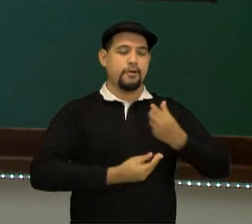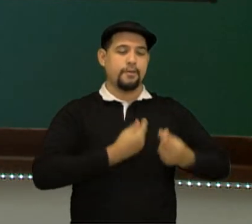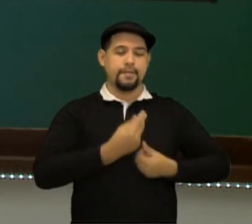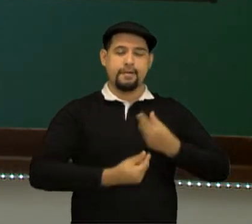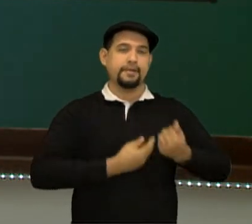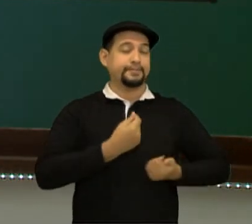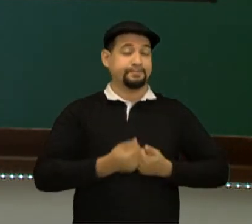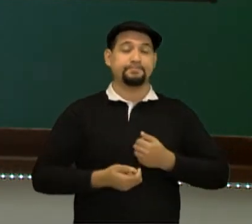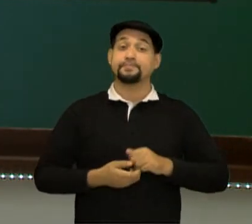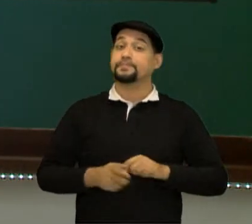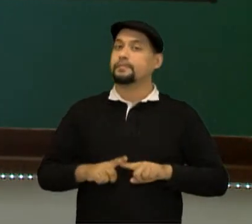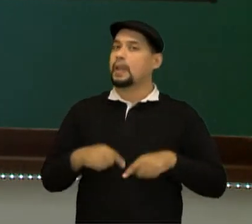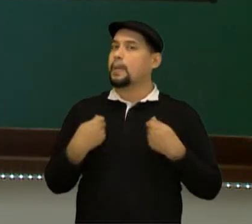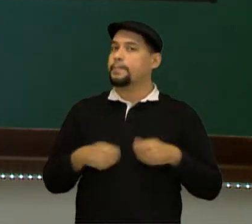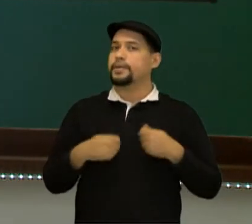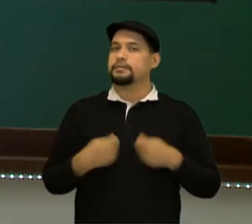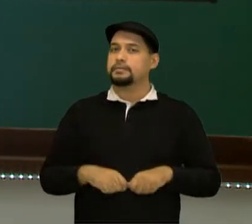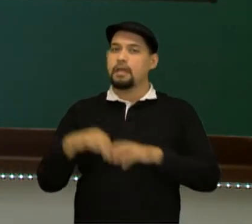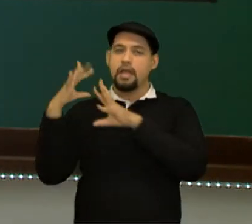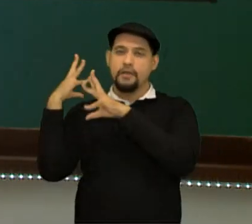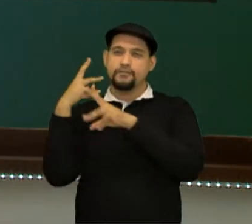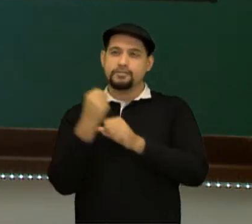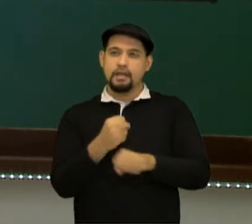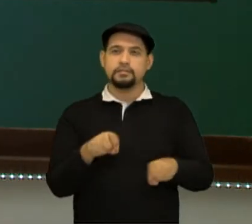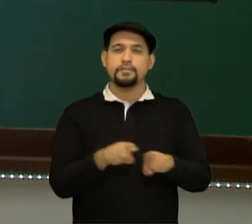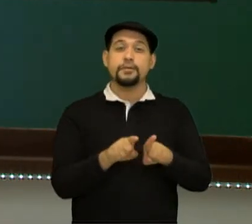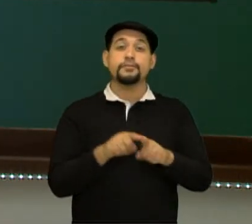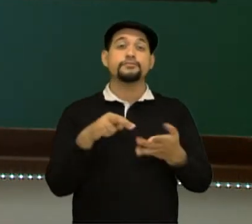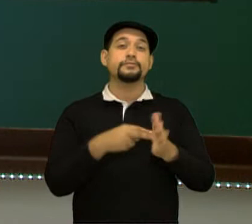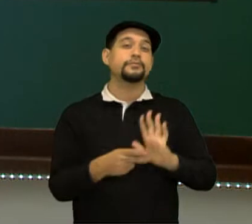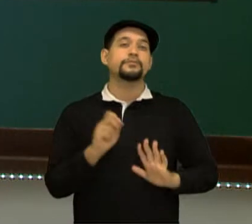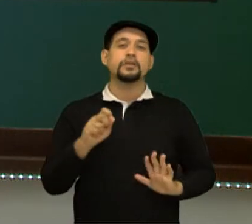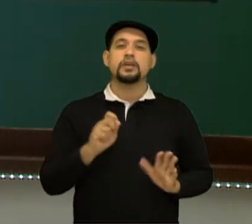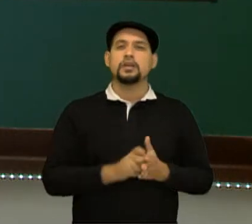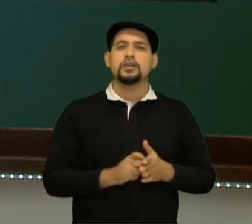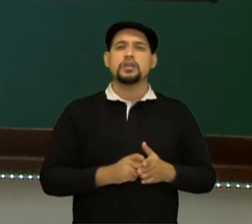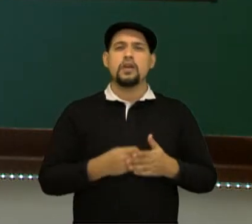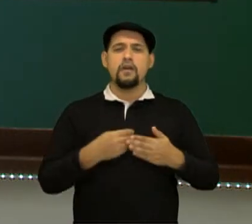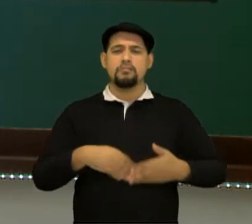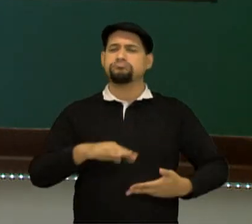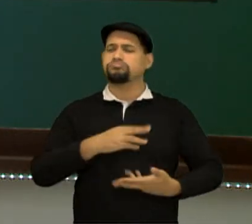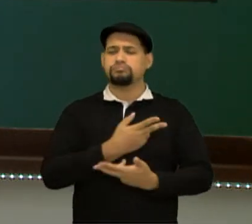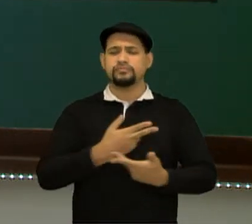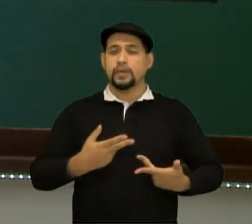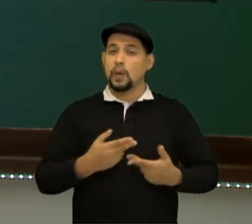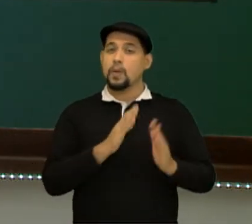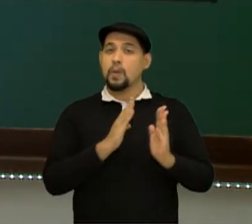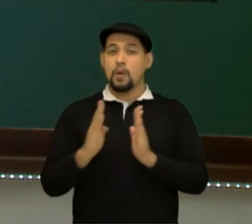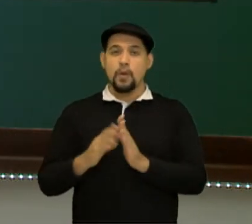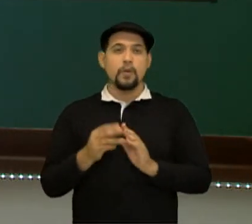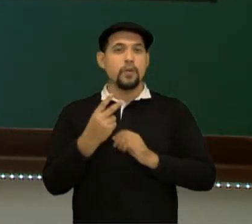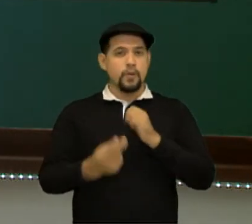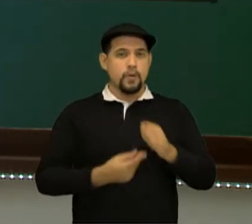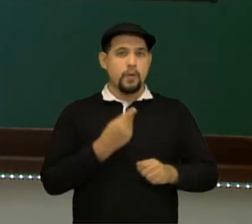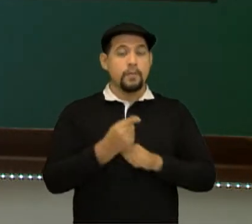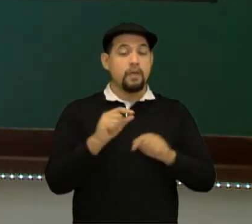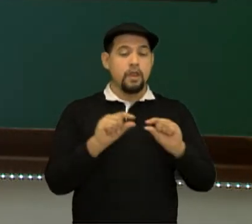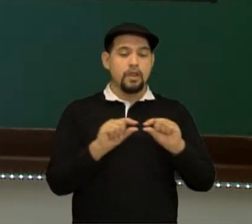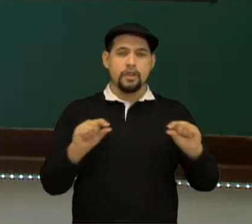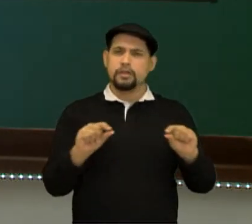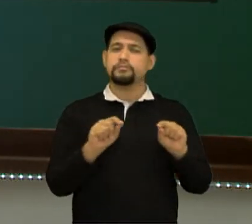anos Isso é bom agendar uma realizada Então no que diz respeito aos tipos de blocos econômicos Vamos fazer um link